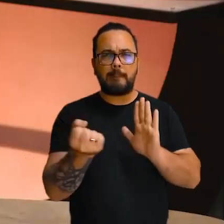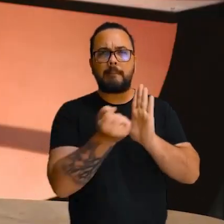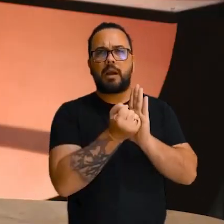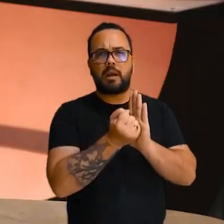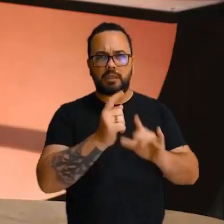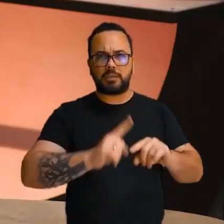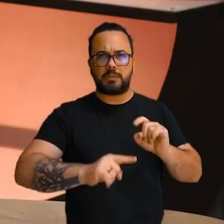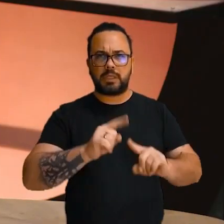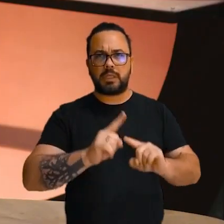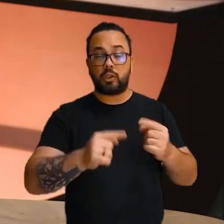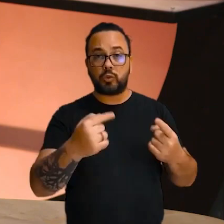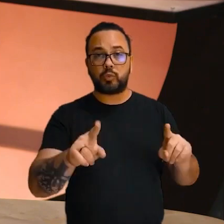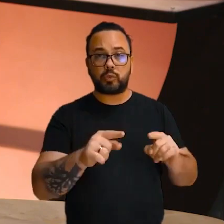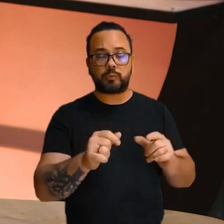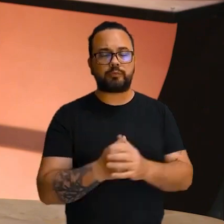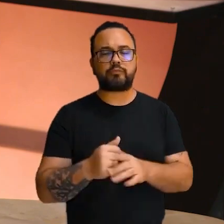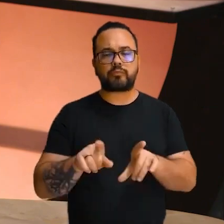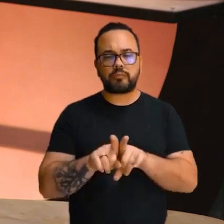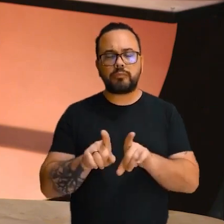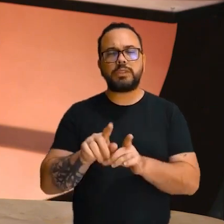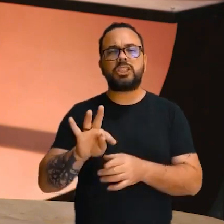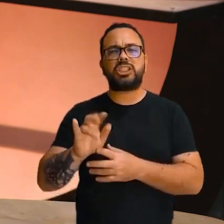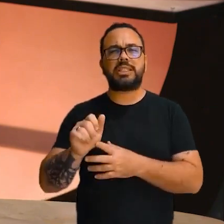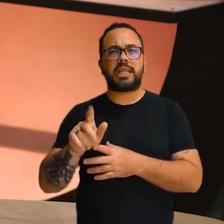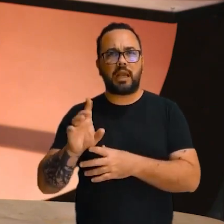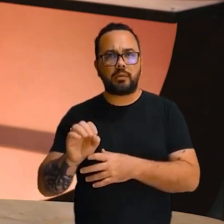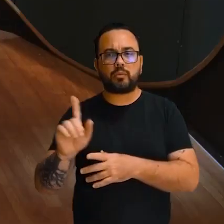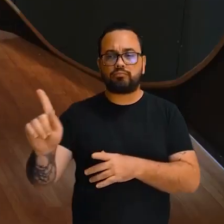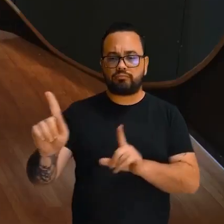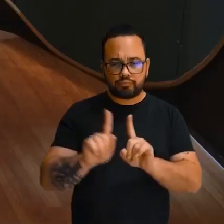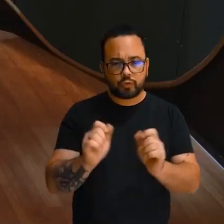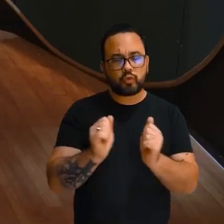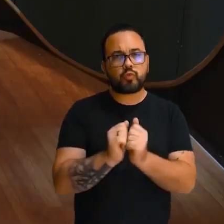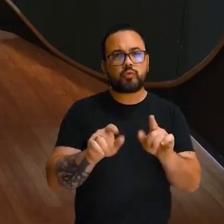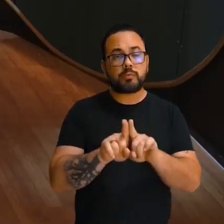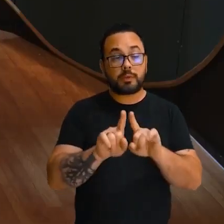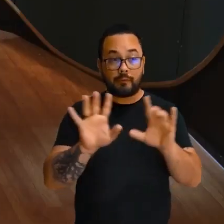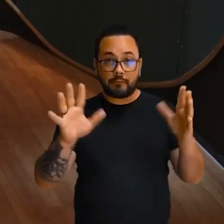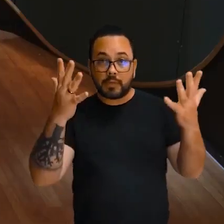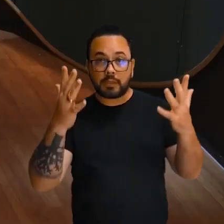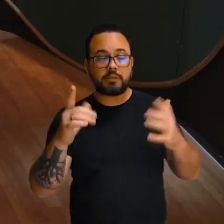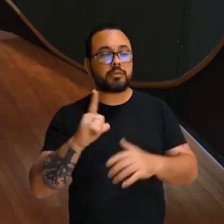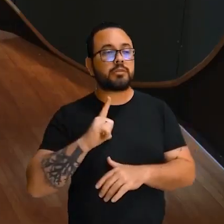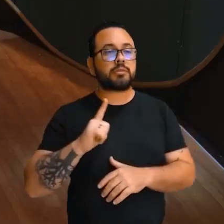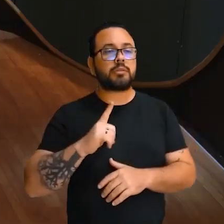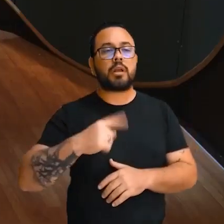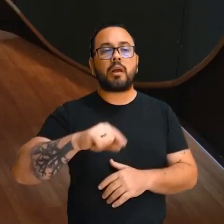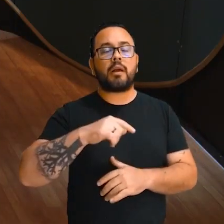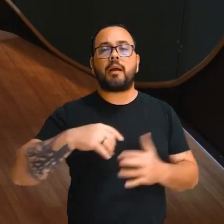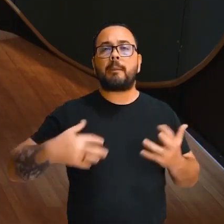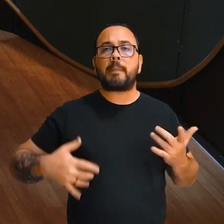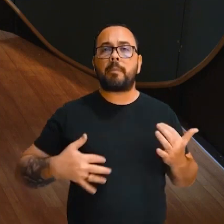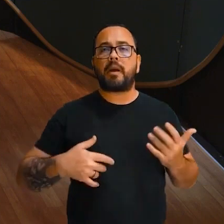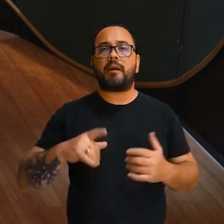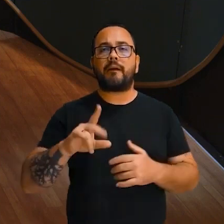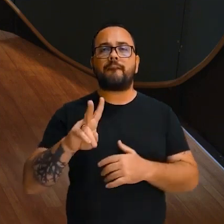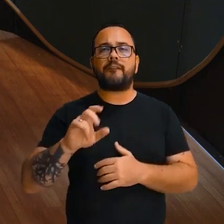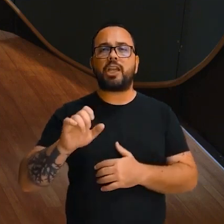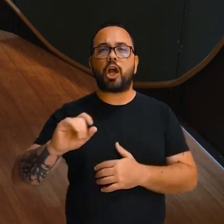patrocinado. Thiago do Espírito Santo também, um amplificador alemão incrível. E na festa eram só cara de violão, né?